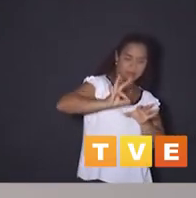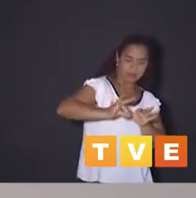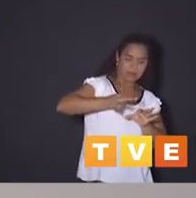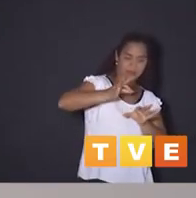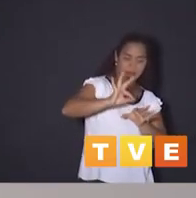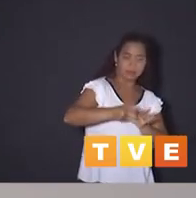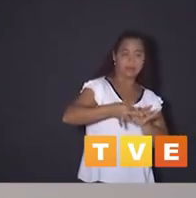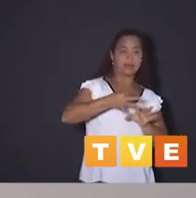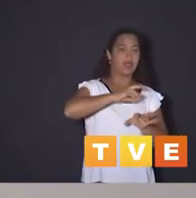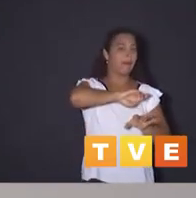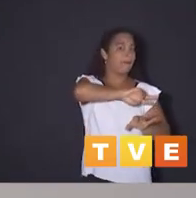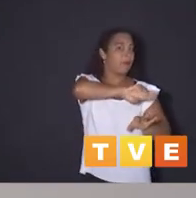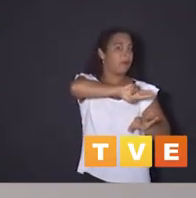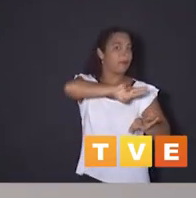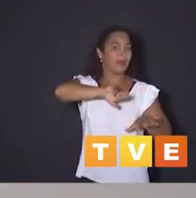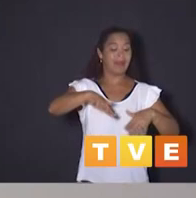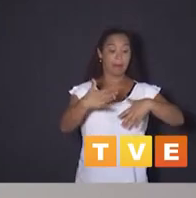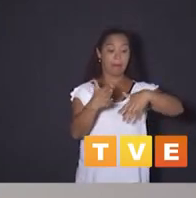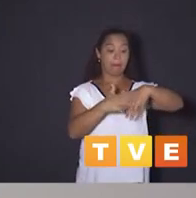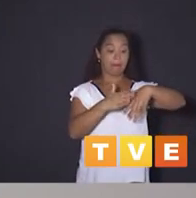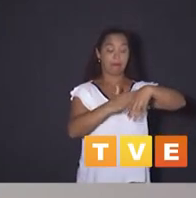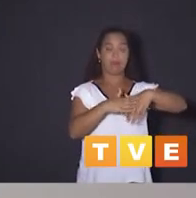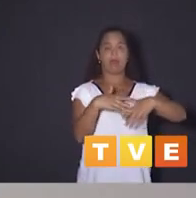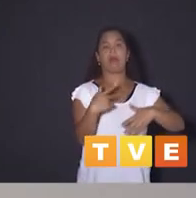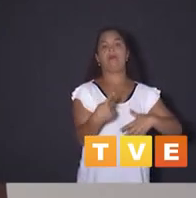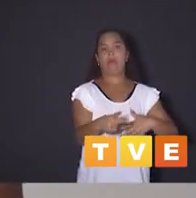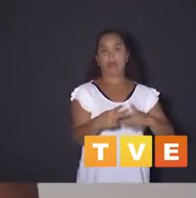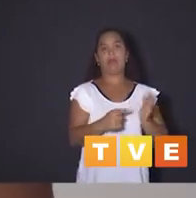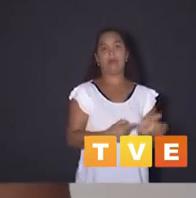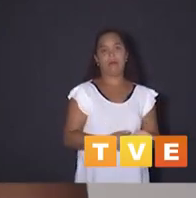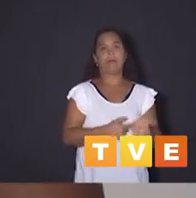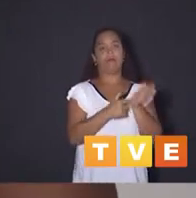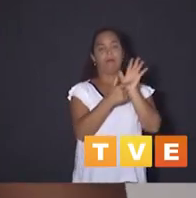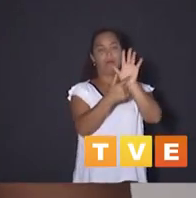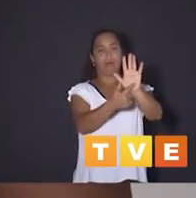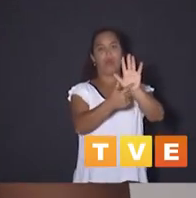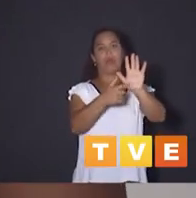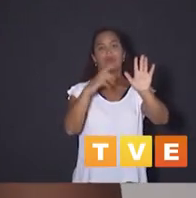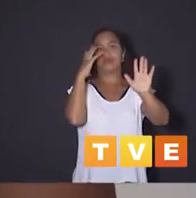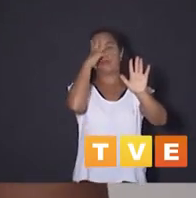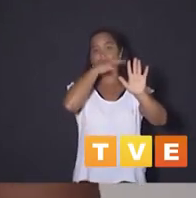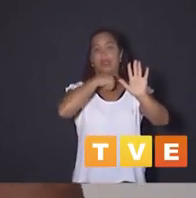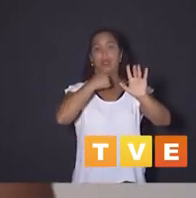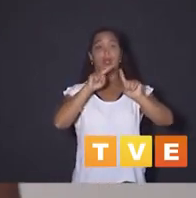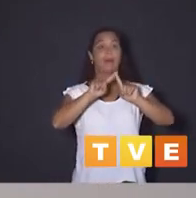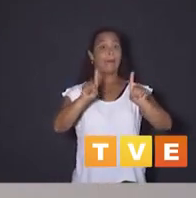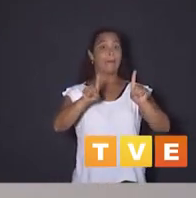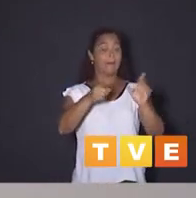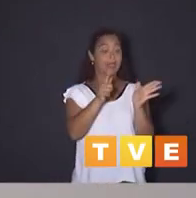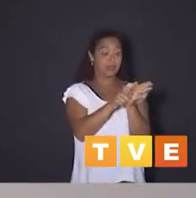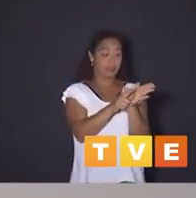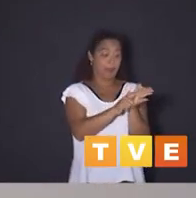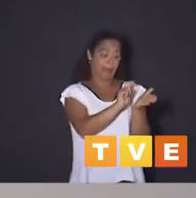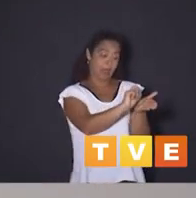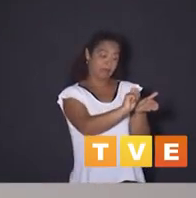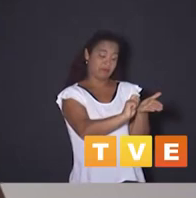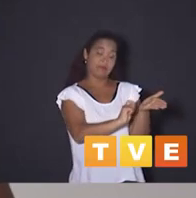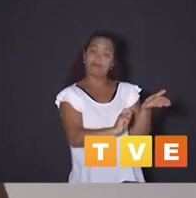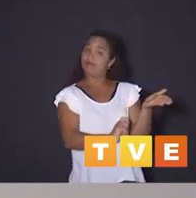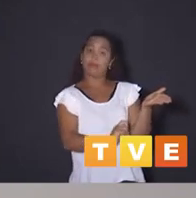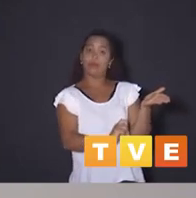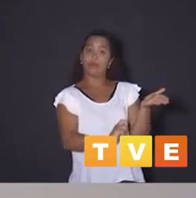todas as pessoas que com suas mãos produzem aquela beleza e que não são citadas numa ficha técnica como aquele produto pode existir